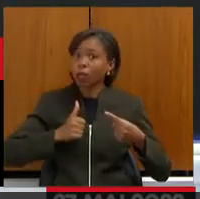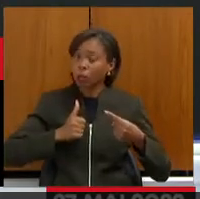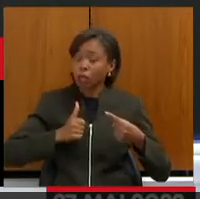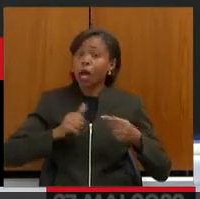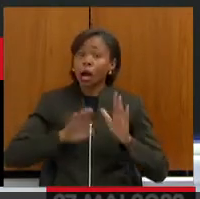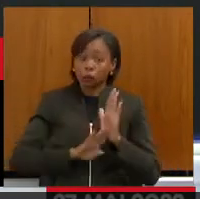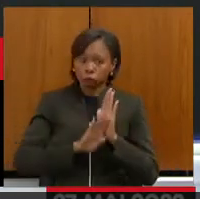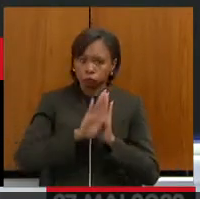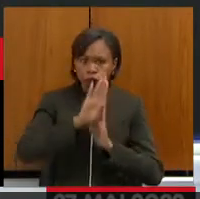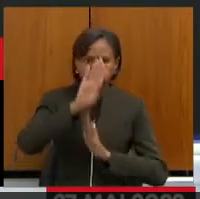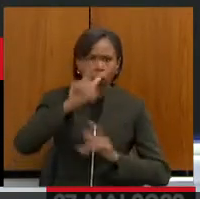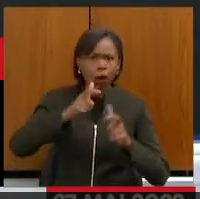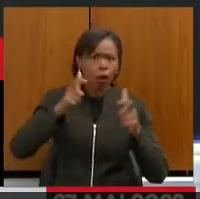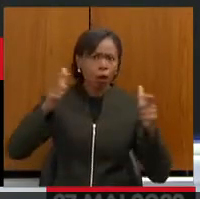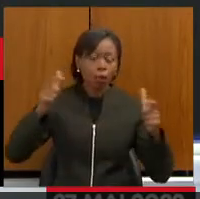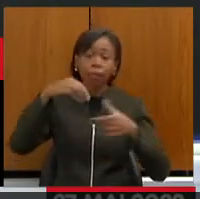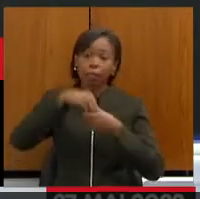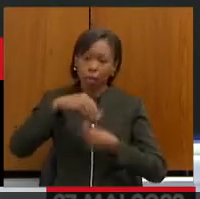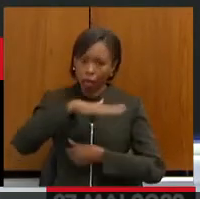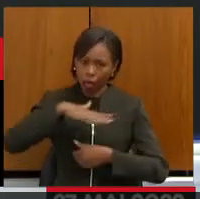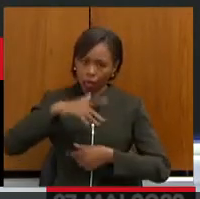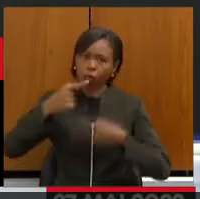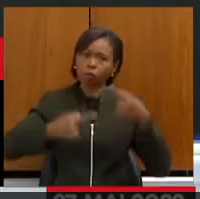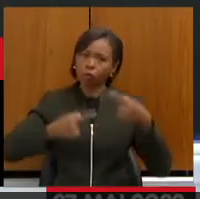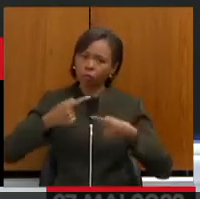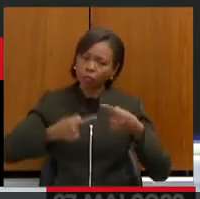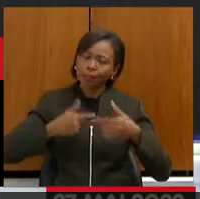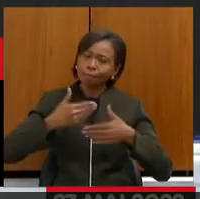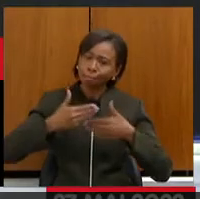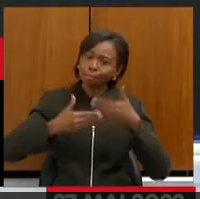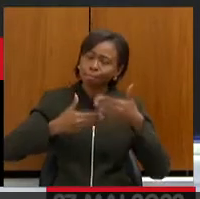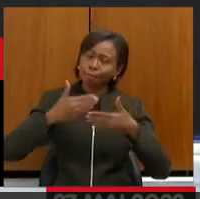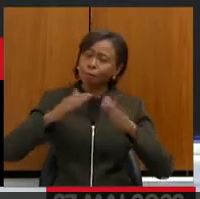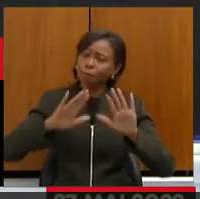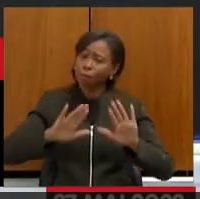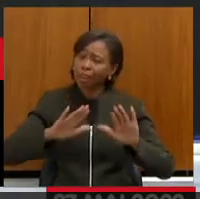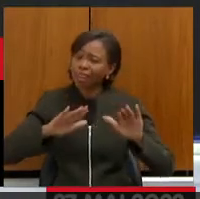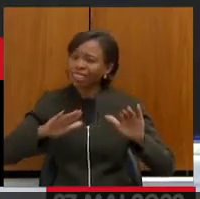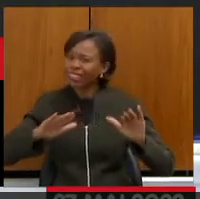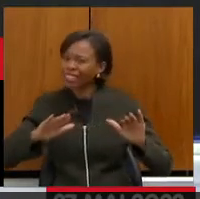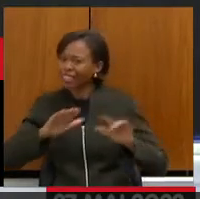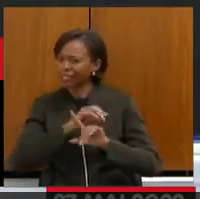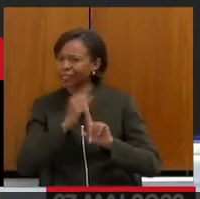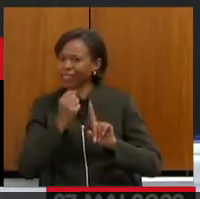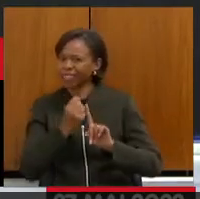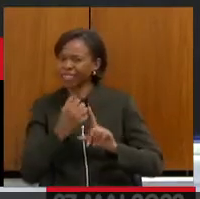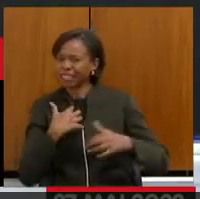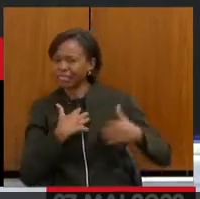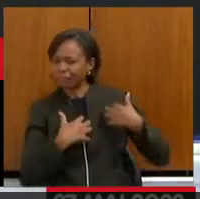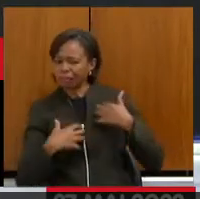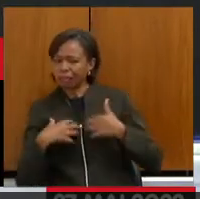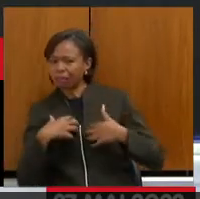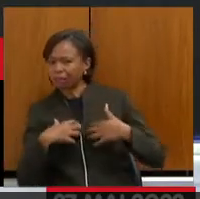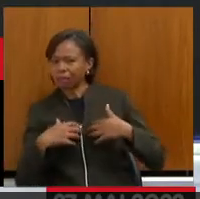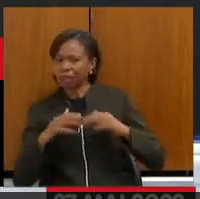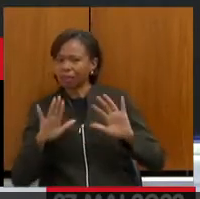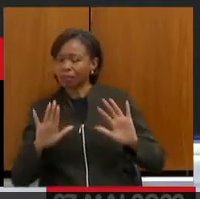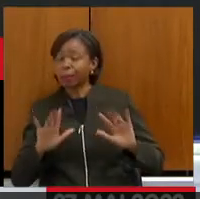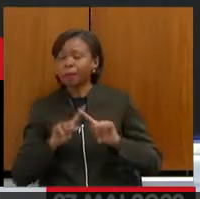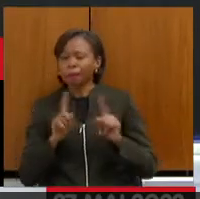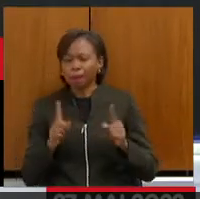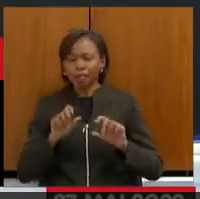política ainda que devagar Isso numa sociedade desigual incomoda e muito mas não desanima nos